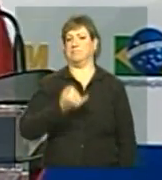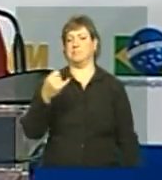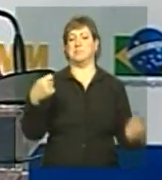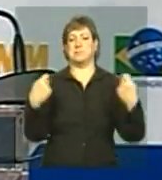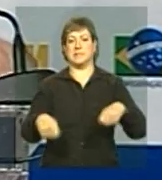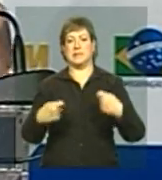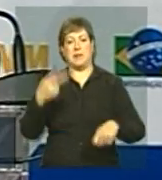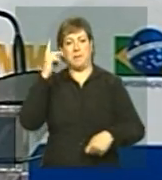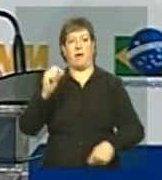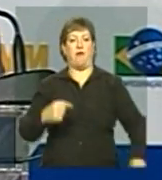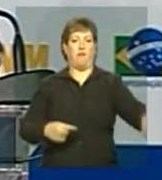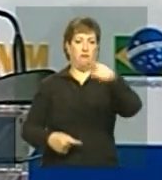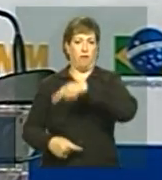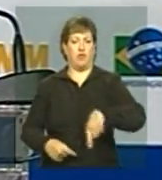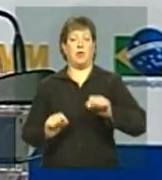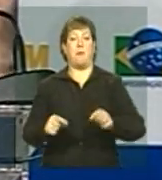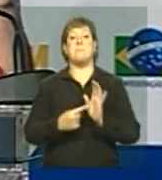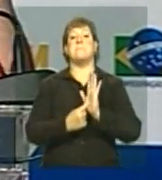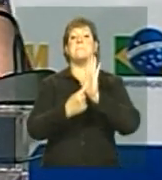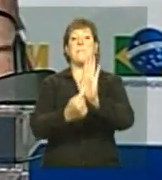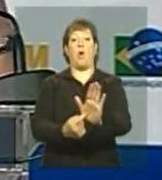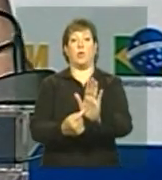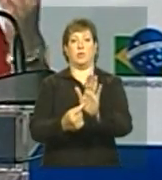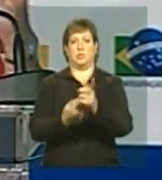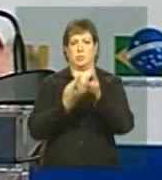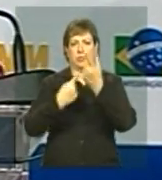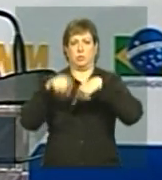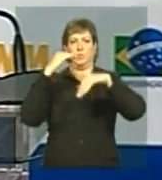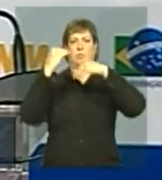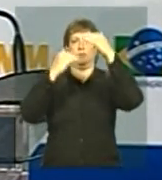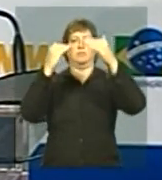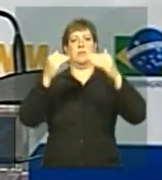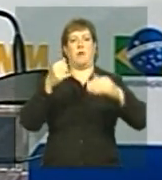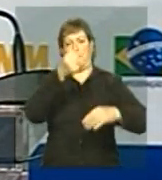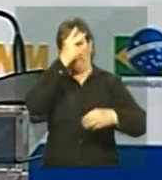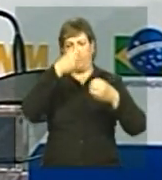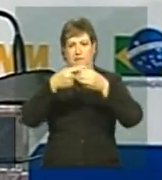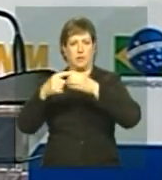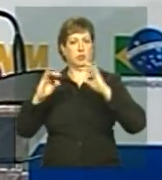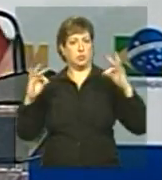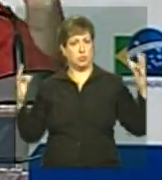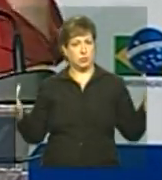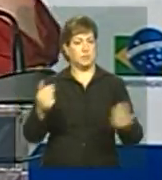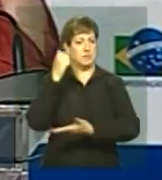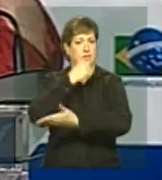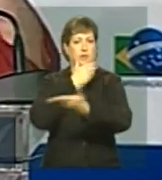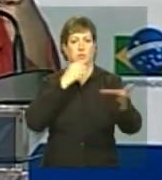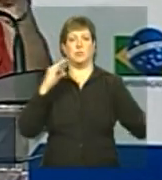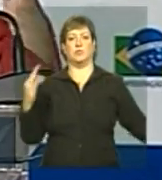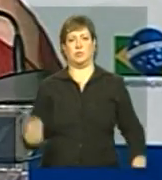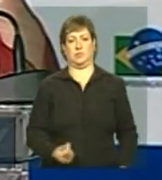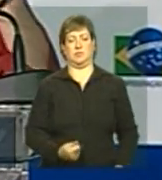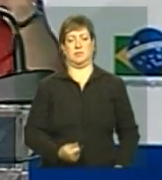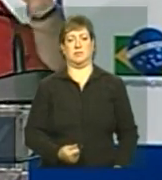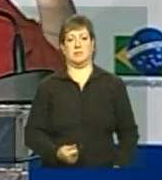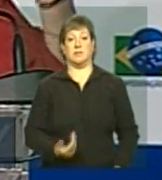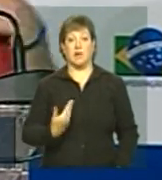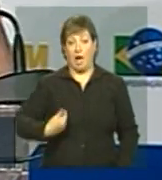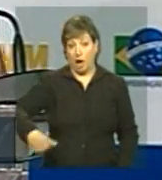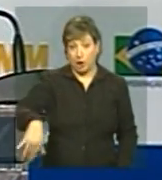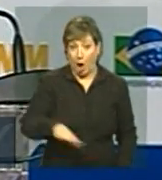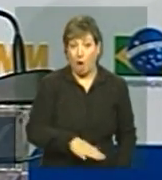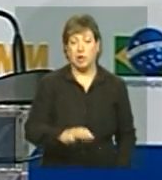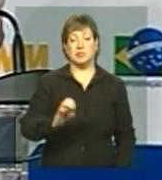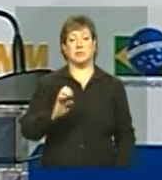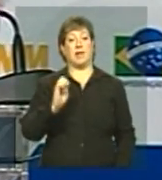os senhores. É algo que mostra a evolução dos nossos prefeitos e das nossas prefeitas. Nós somos um país que temos